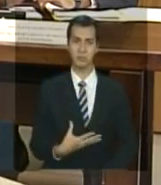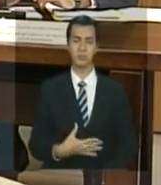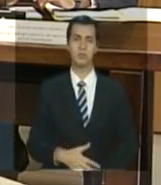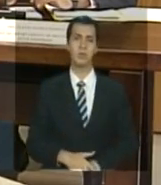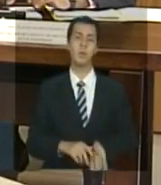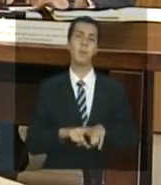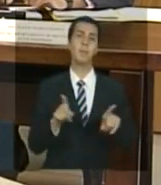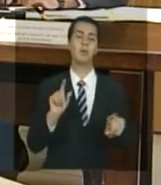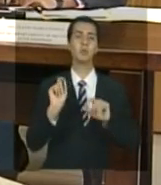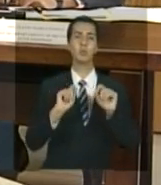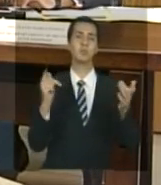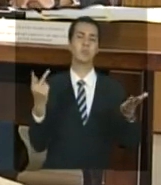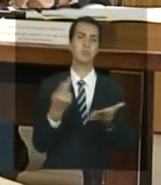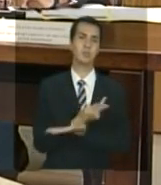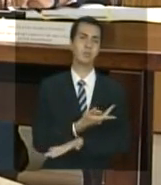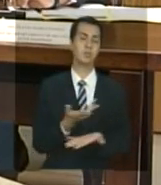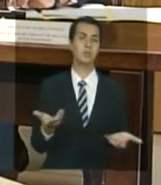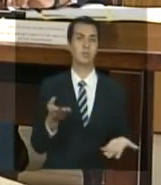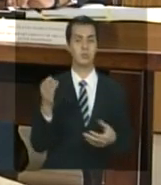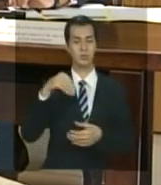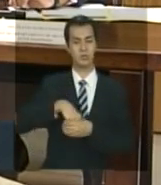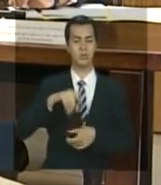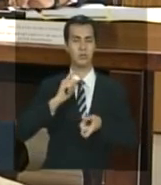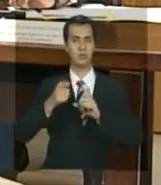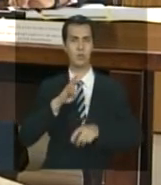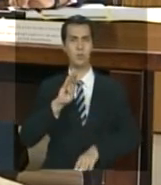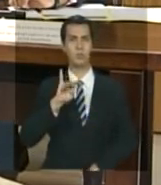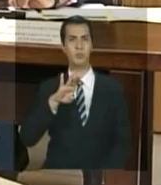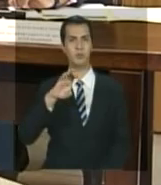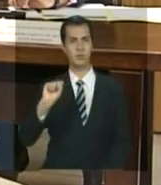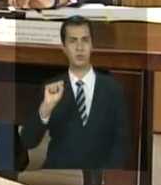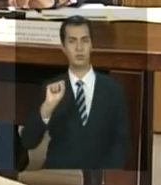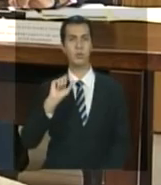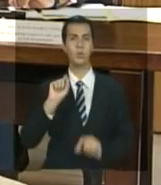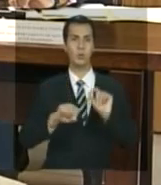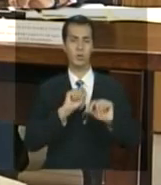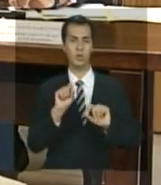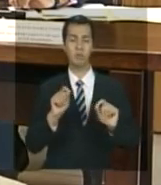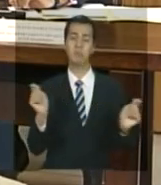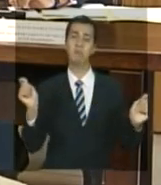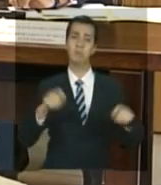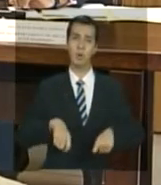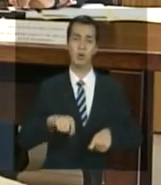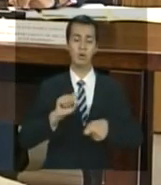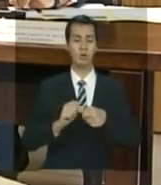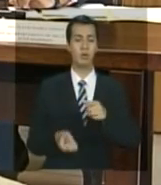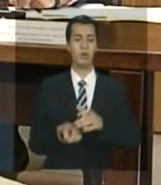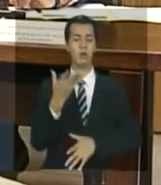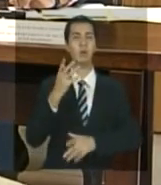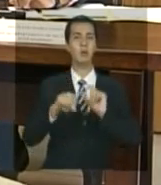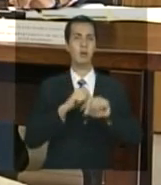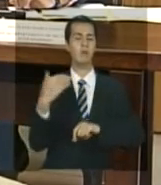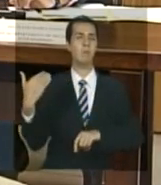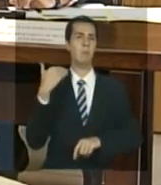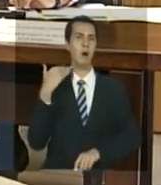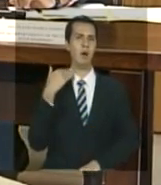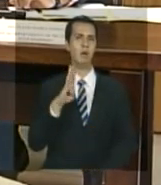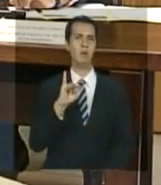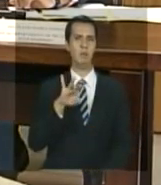que vai ser discutido no âmbito do BRICS, nessa próxima reunião, é a possibilidade de criação de um banco do BRICS, um banco